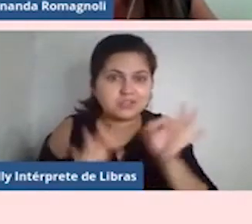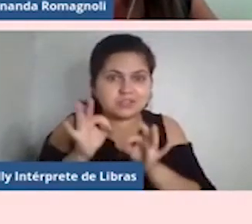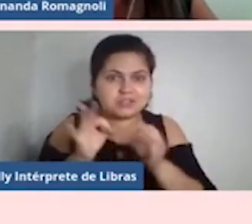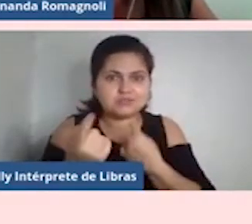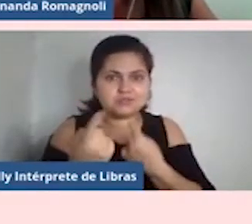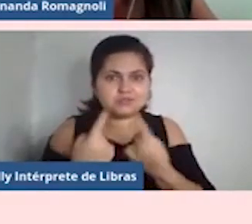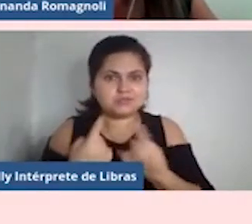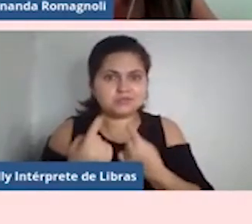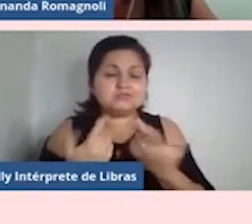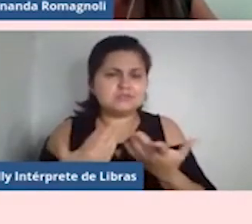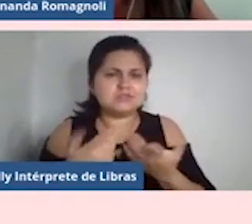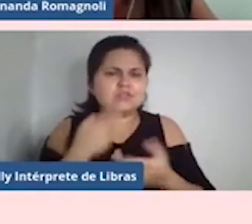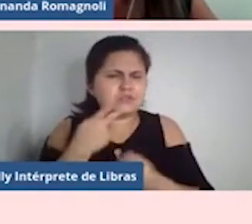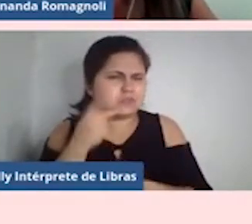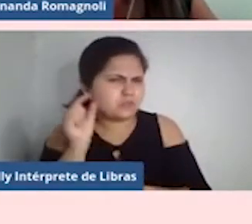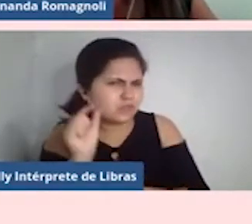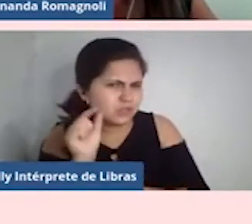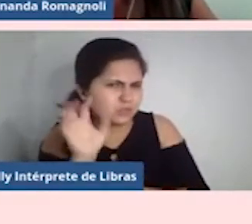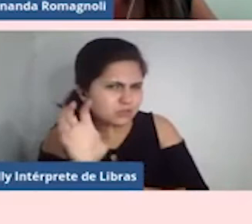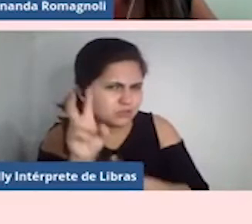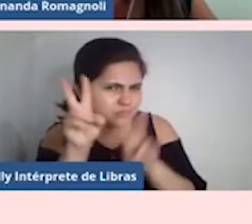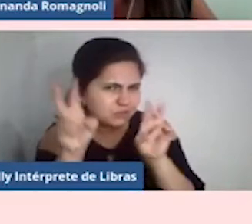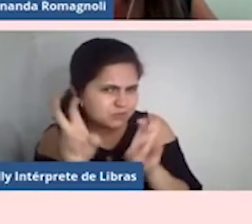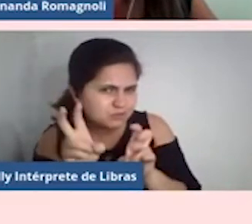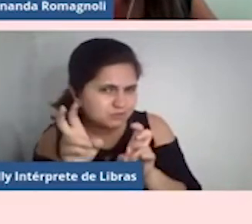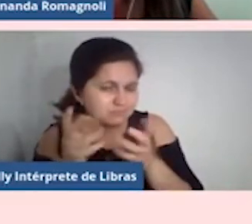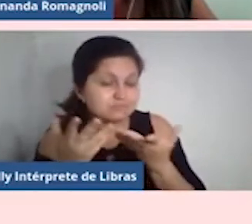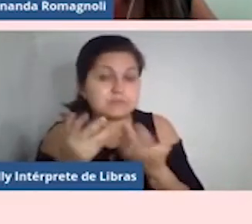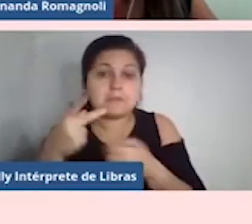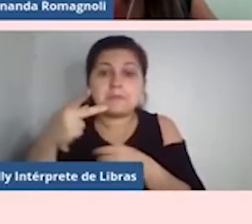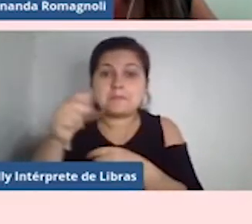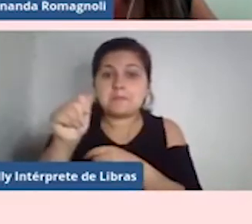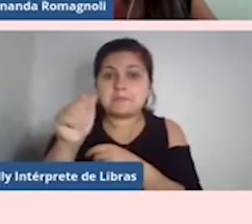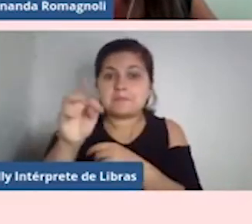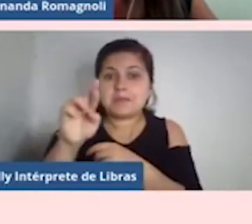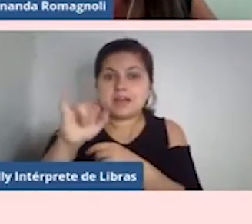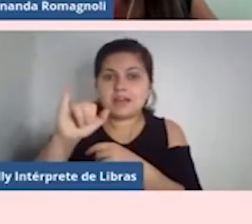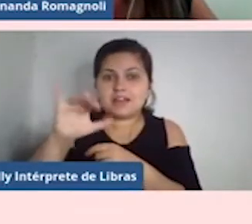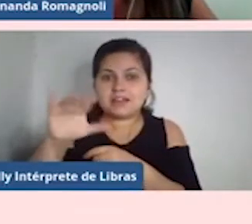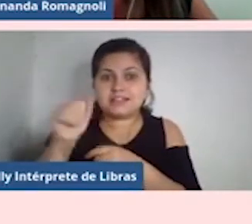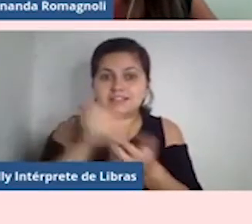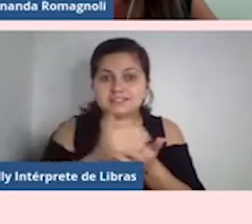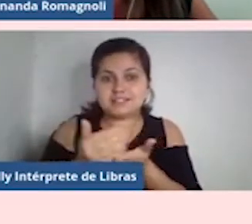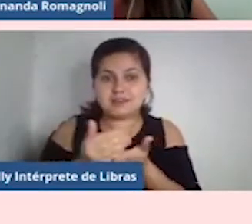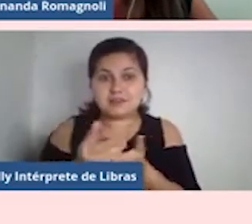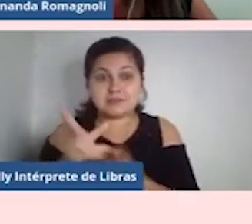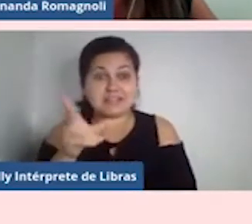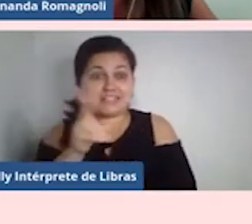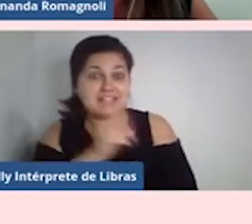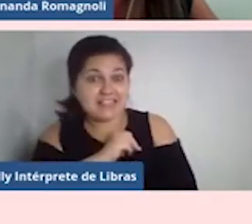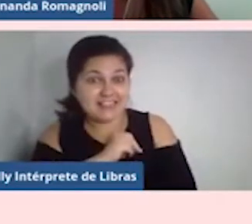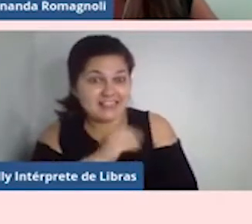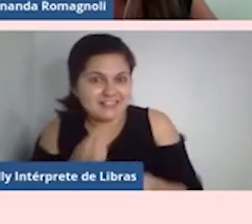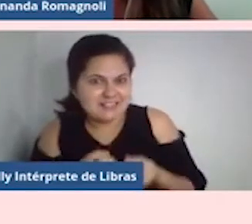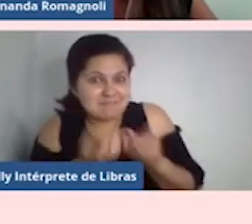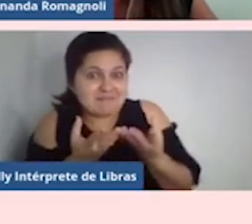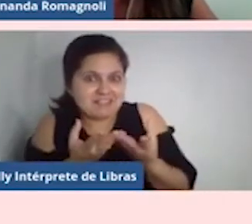outras. Vamos falar um pouquinho sobre isso? Patrícia, começa. Vamos lá. Passei para ti.